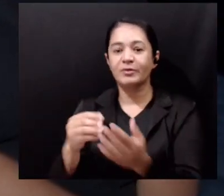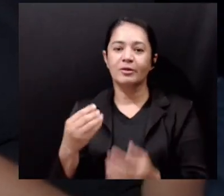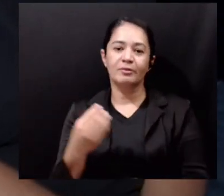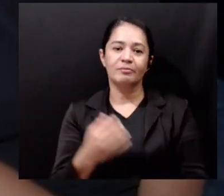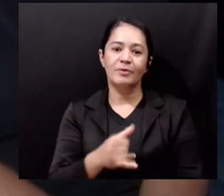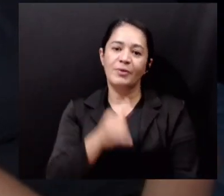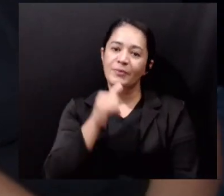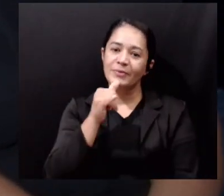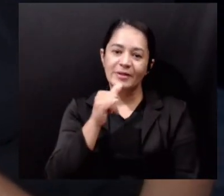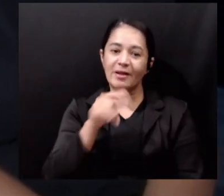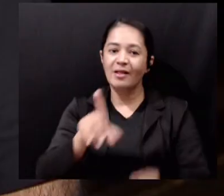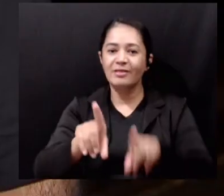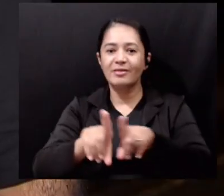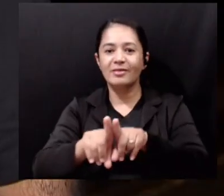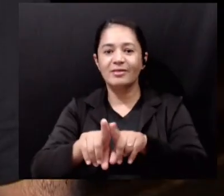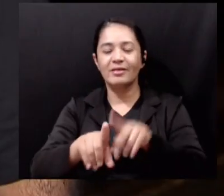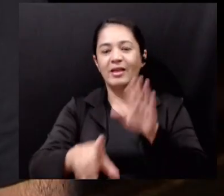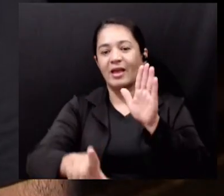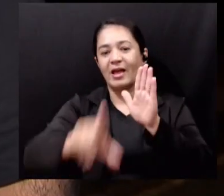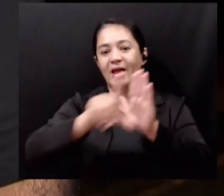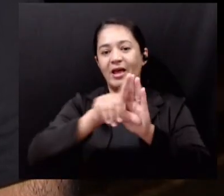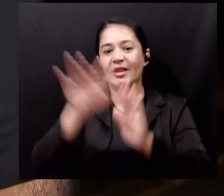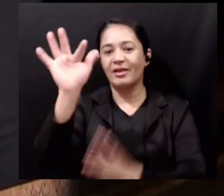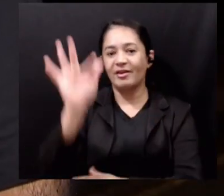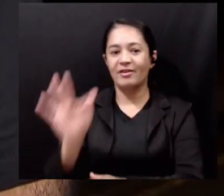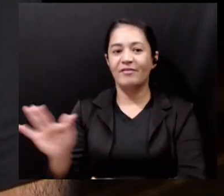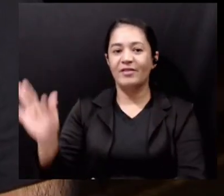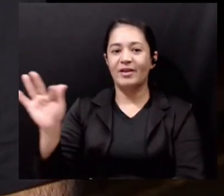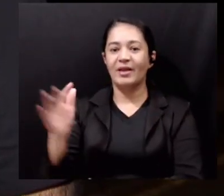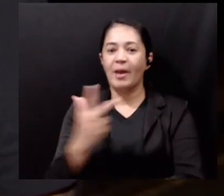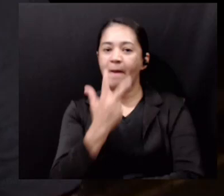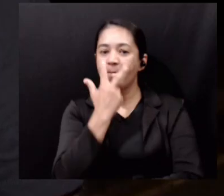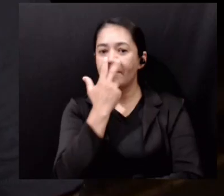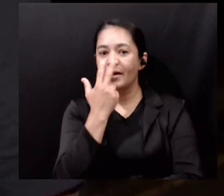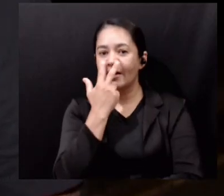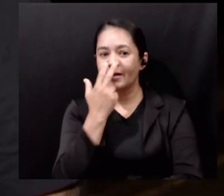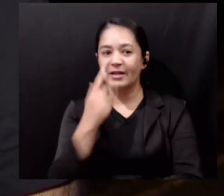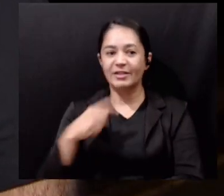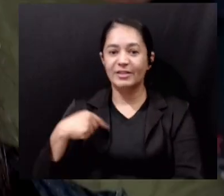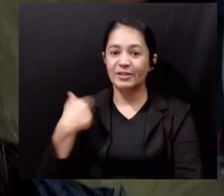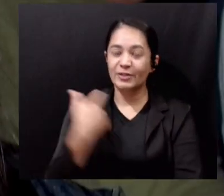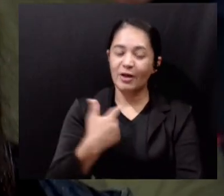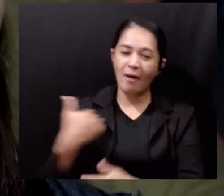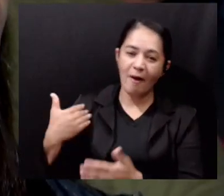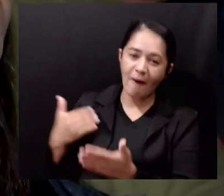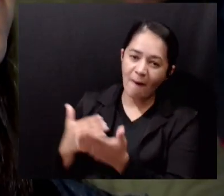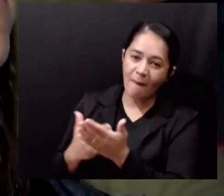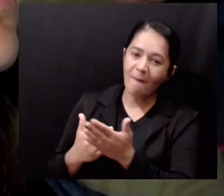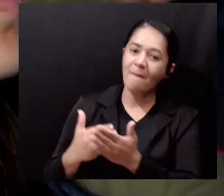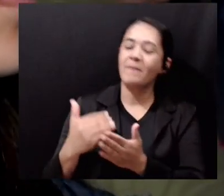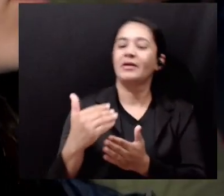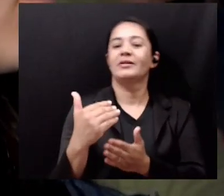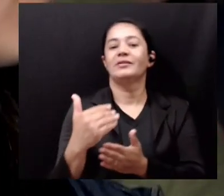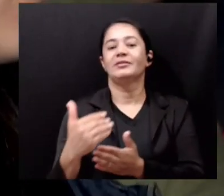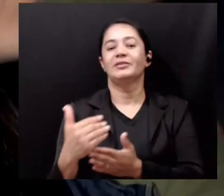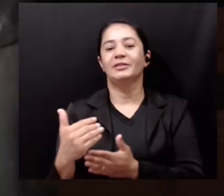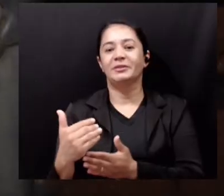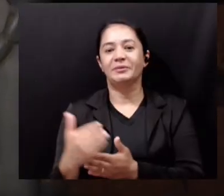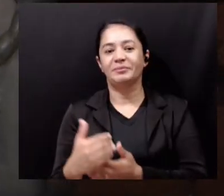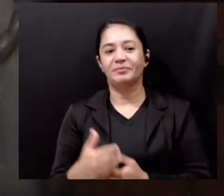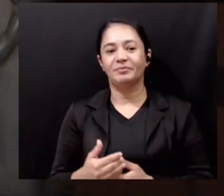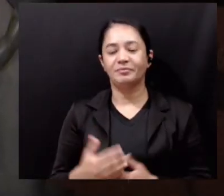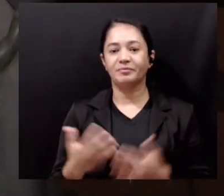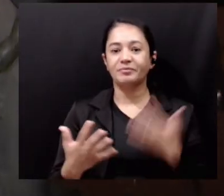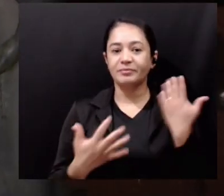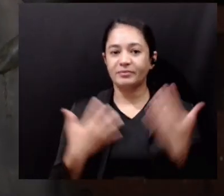muito inspirador, parece que a gente está concluindo uma etapa importante do que a gente começou lá em 2021. O passeio, promovido pelo grupo Que